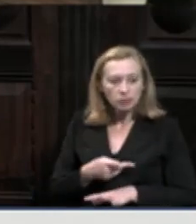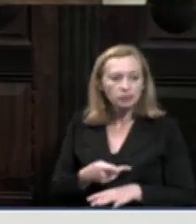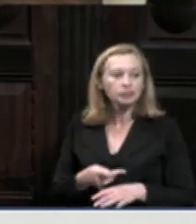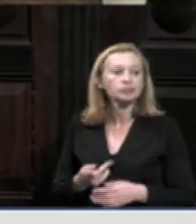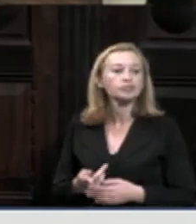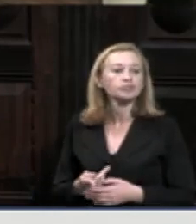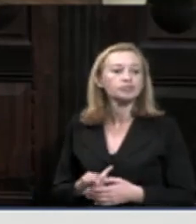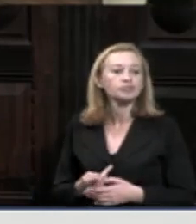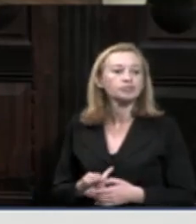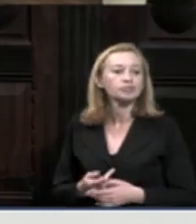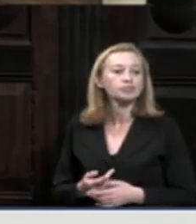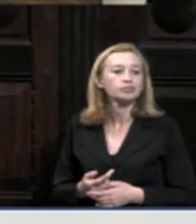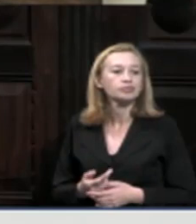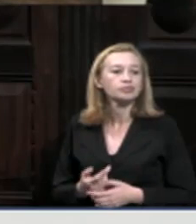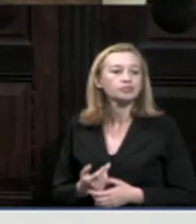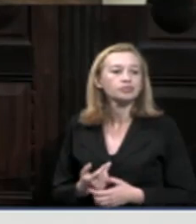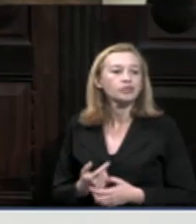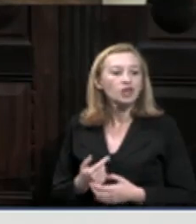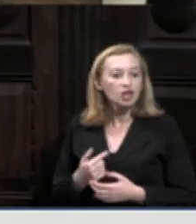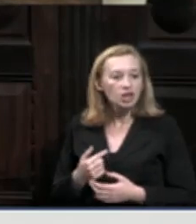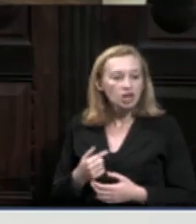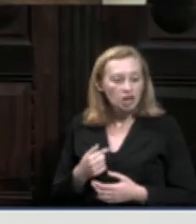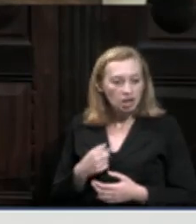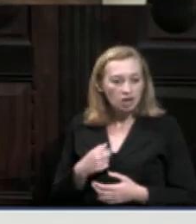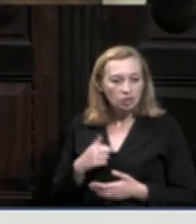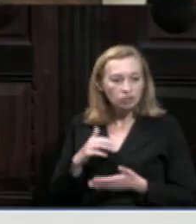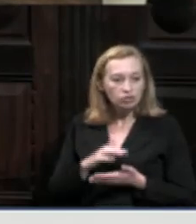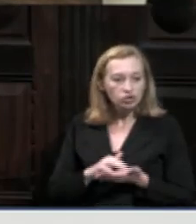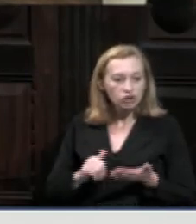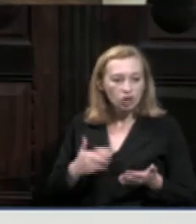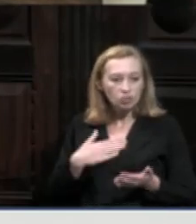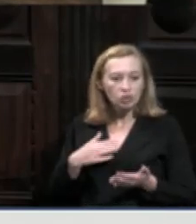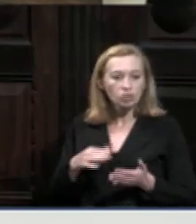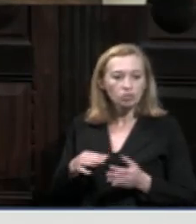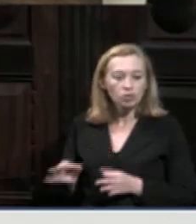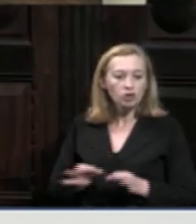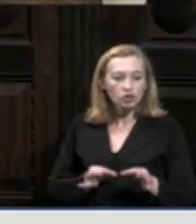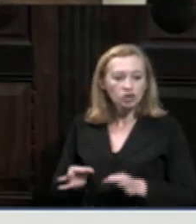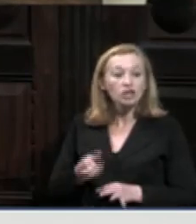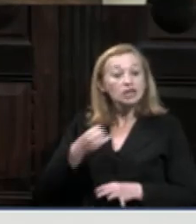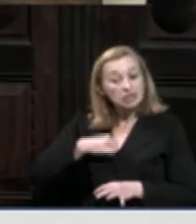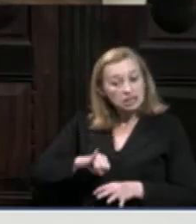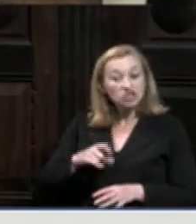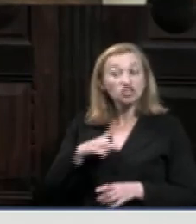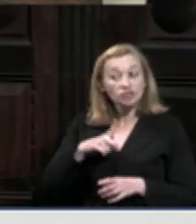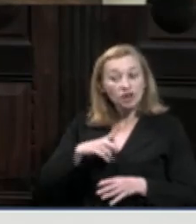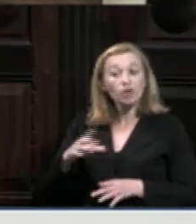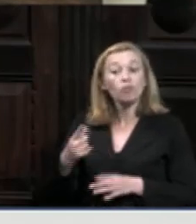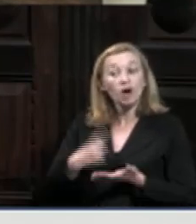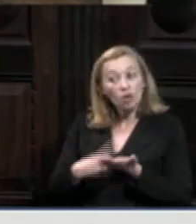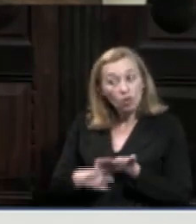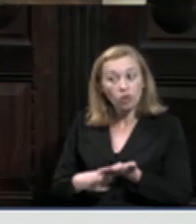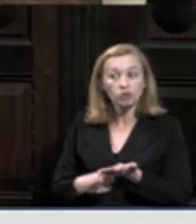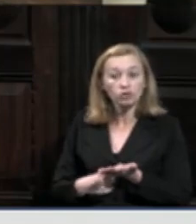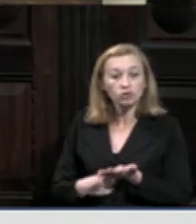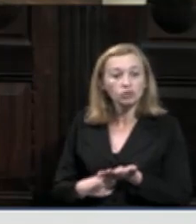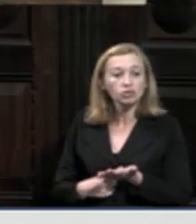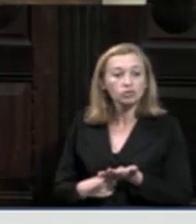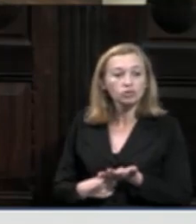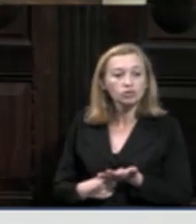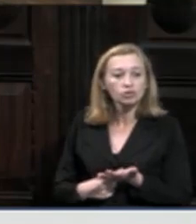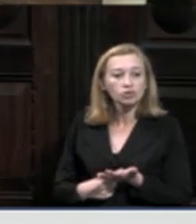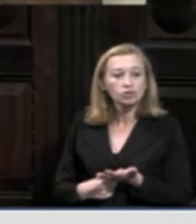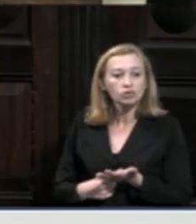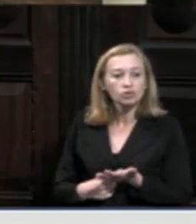plenário, eu estou disposto a retirar o projeto de pauta se a gente tiver um acordo sobre um calendário de